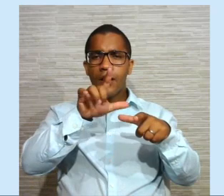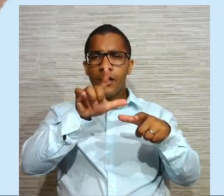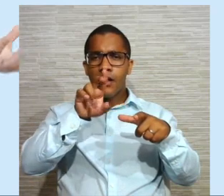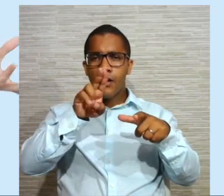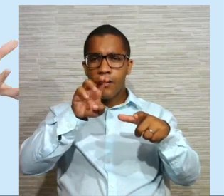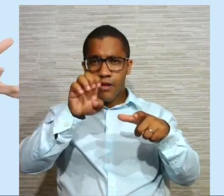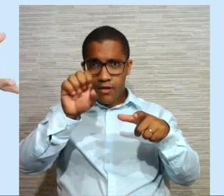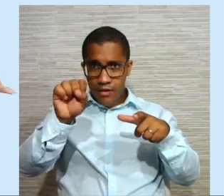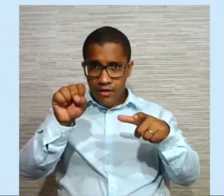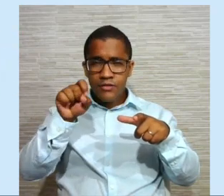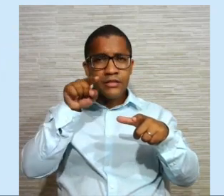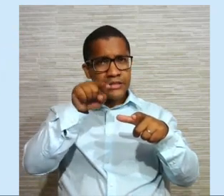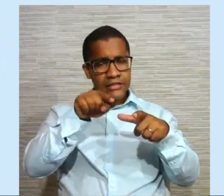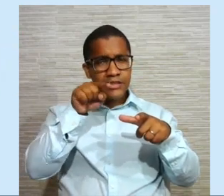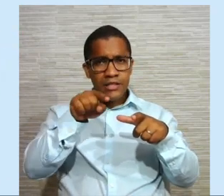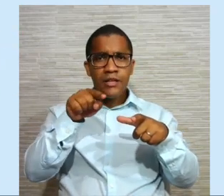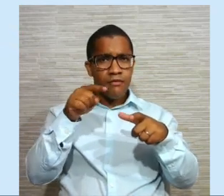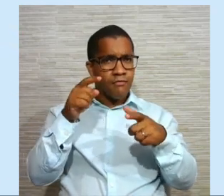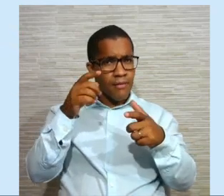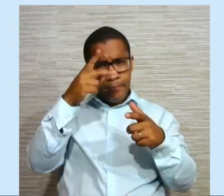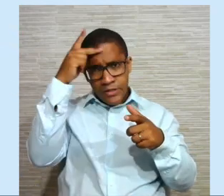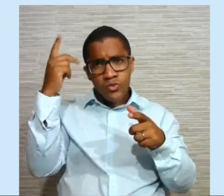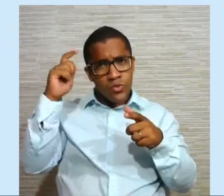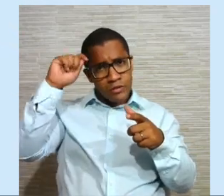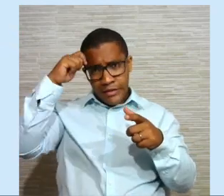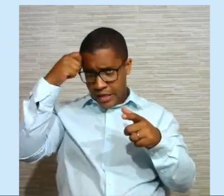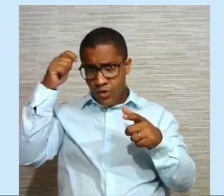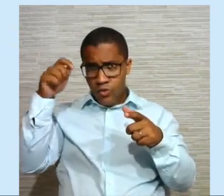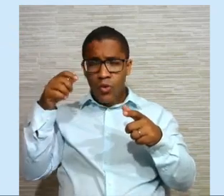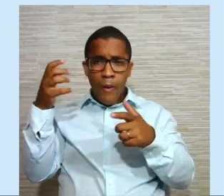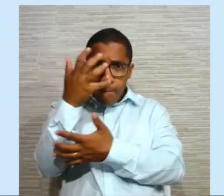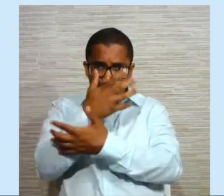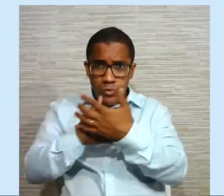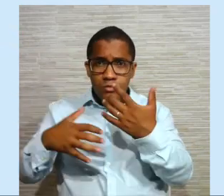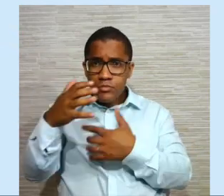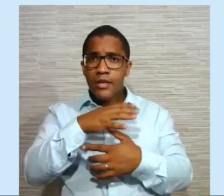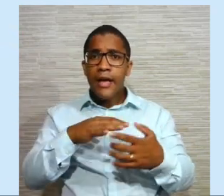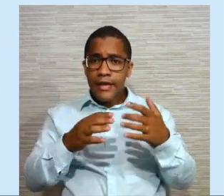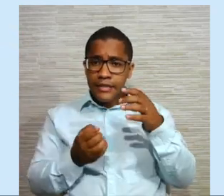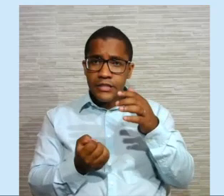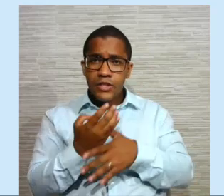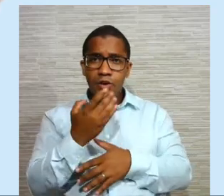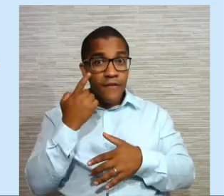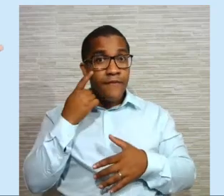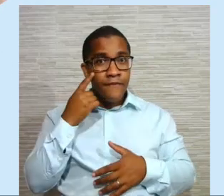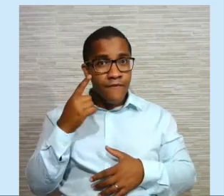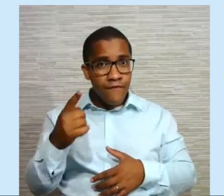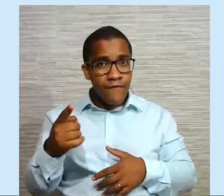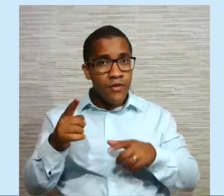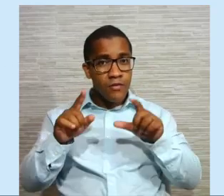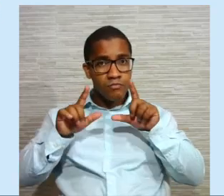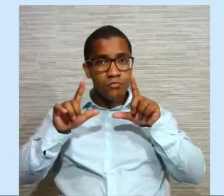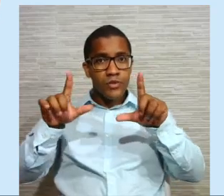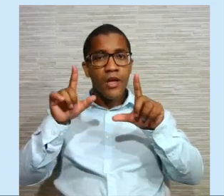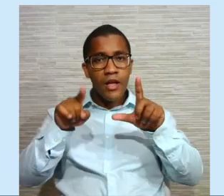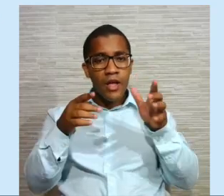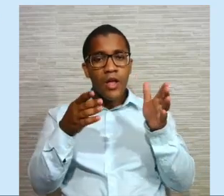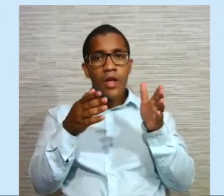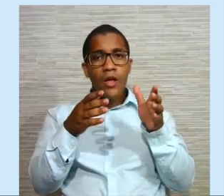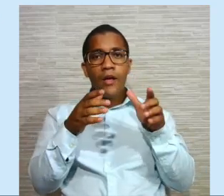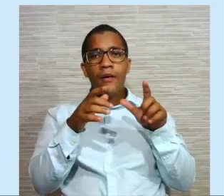do blues americano surgiu com essa gravadora, né? E na imagem você vê um álbum, né, uma